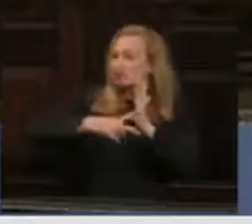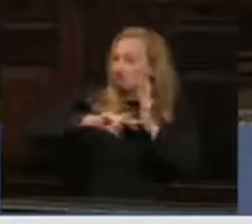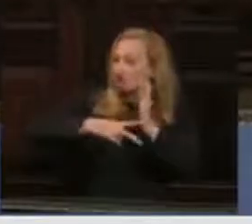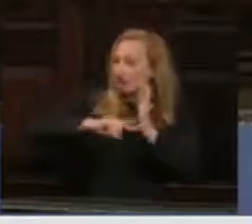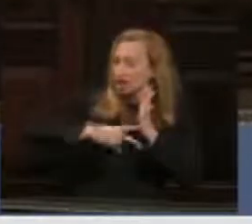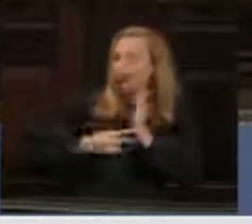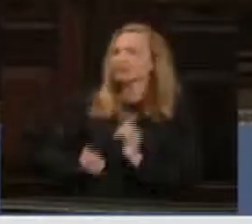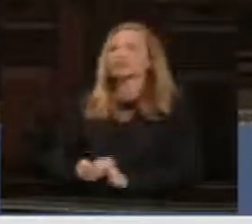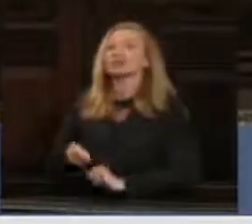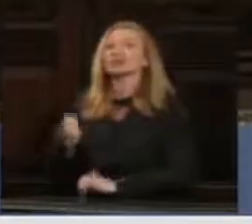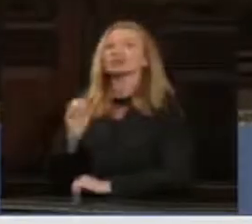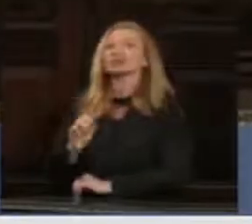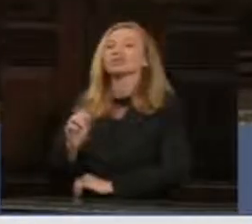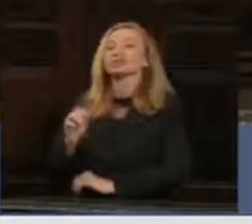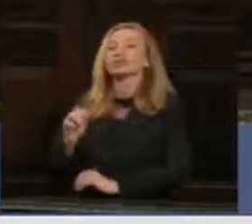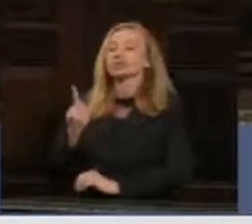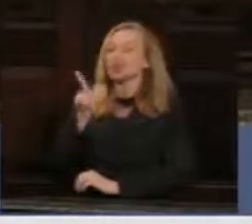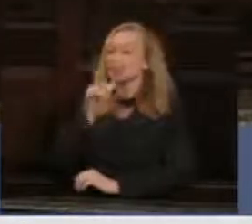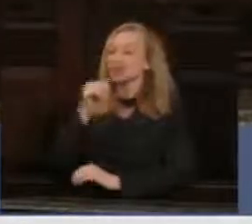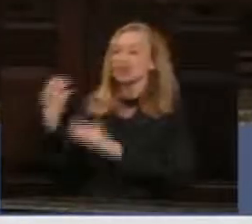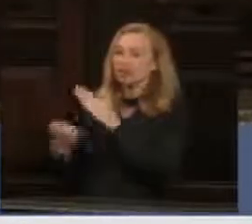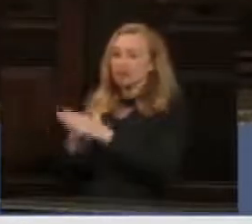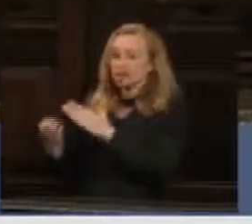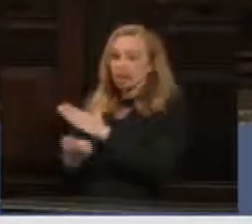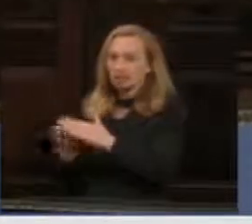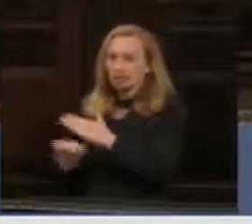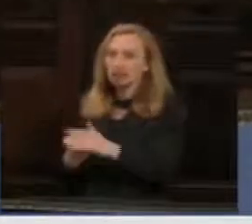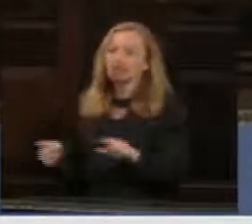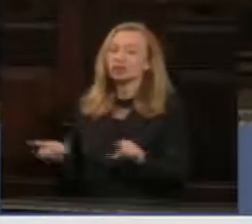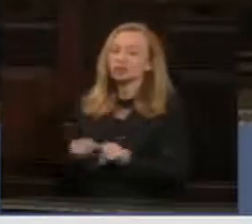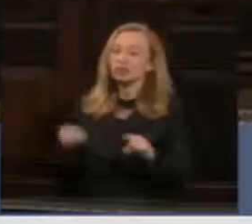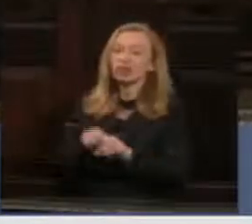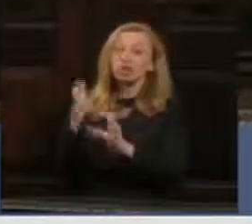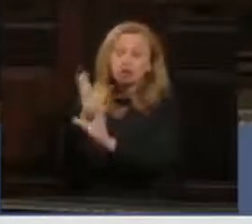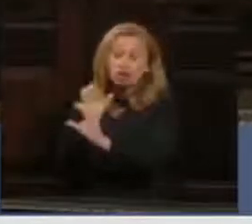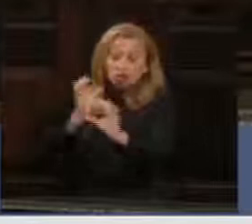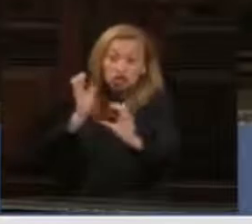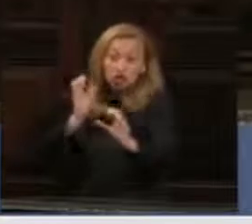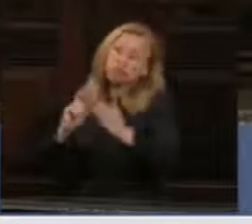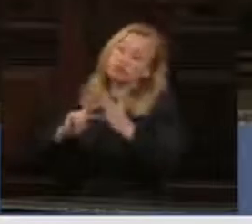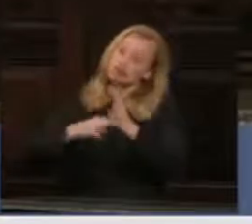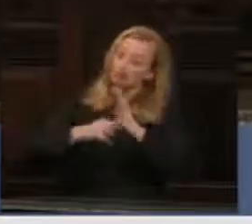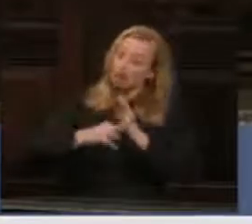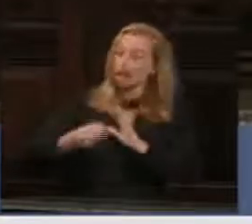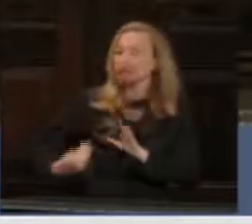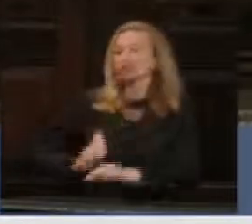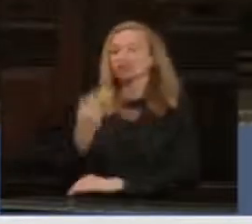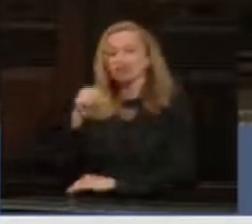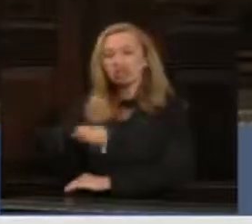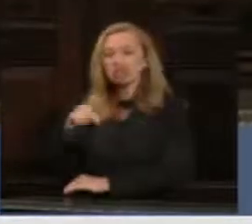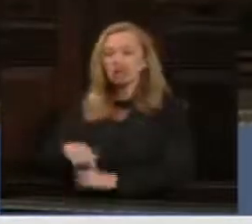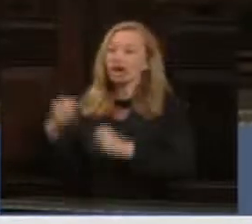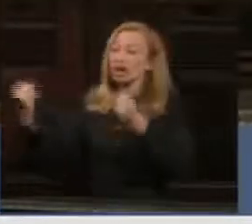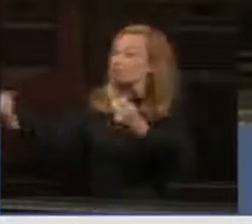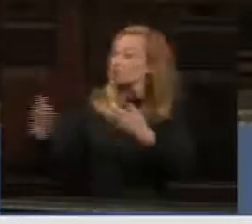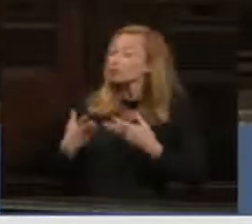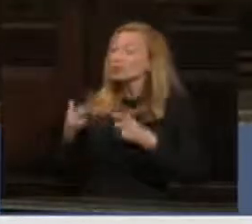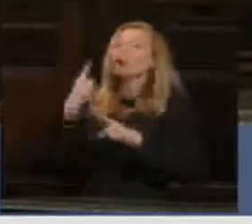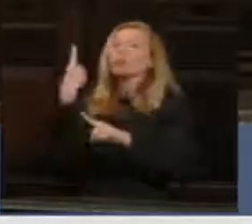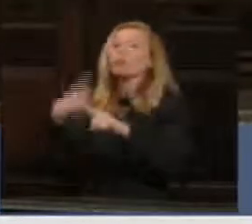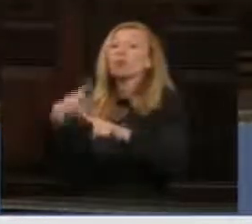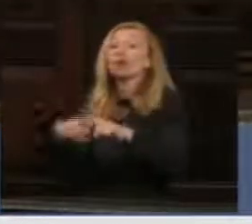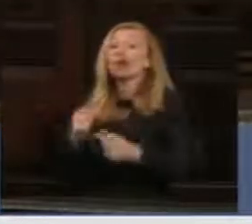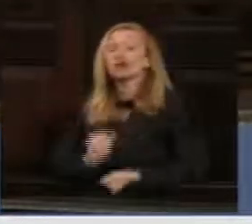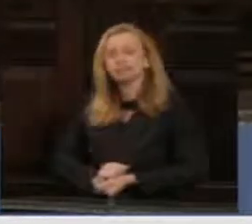dos engenheiros, para que venham trazer a posição a essa casa, que venham dizer o porquê,